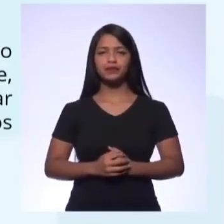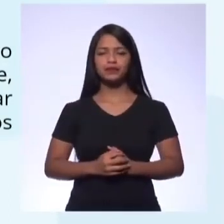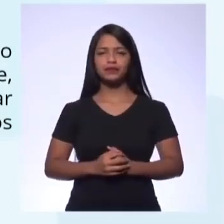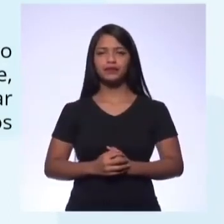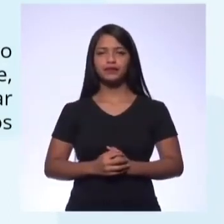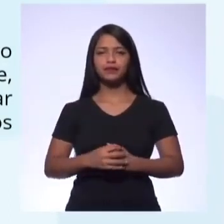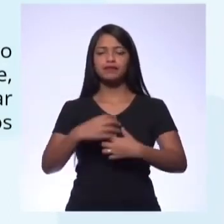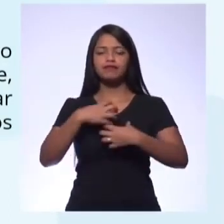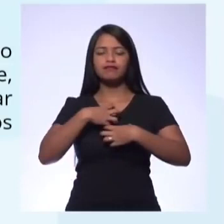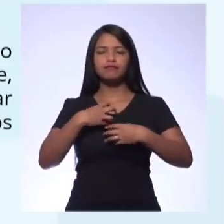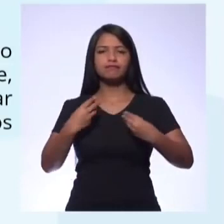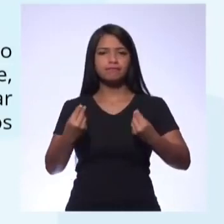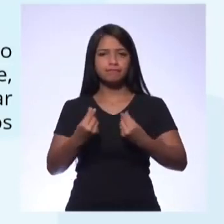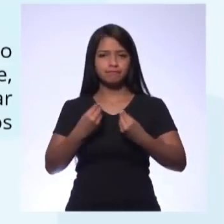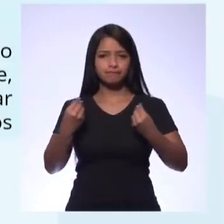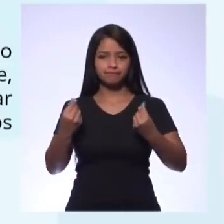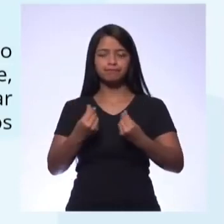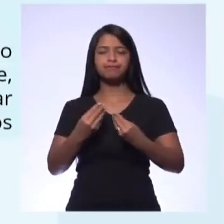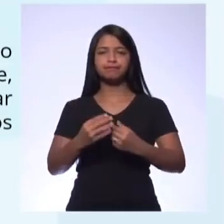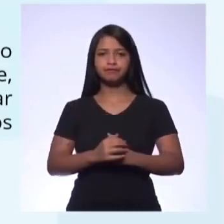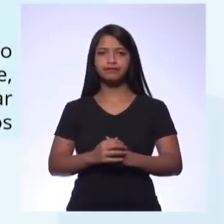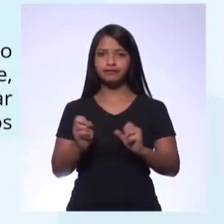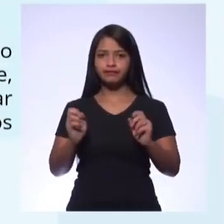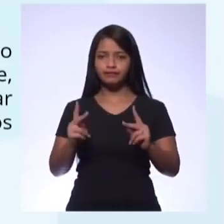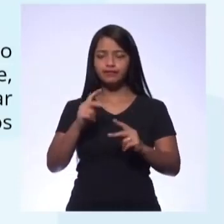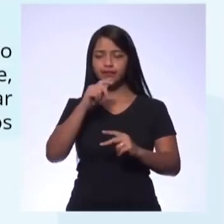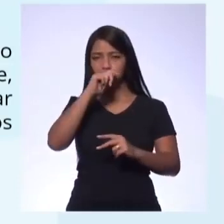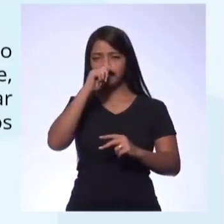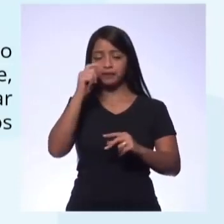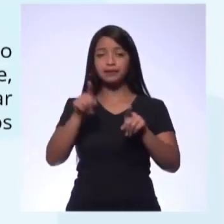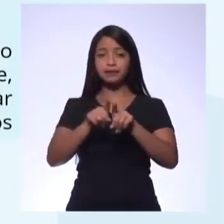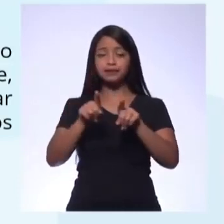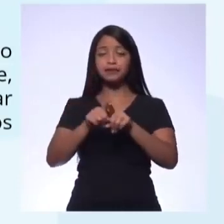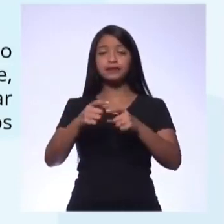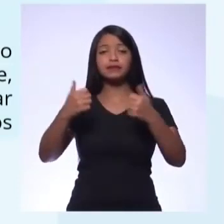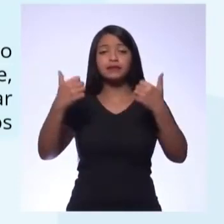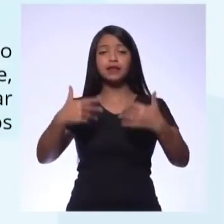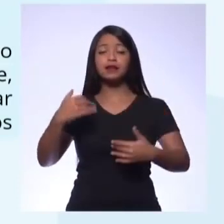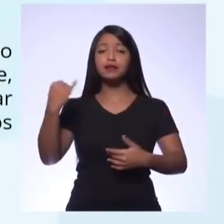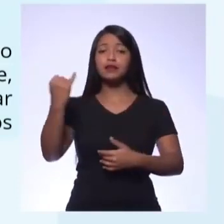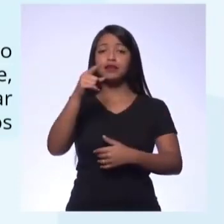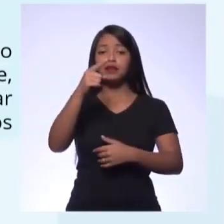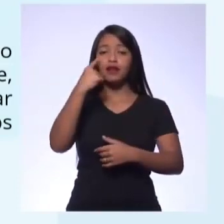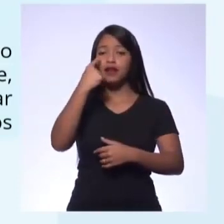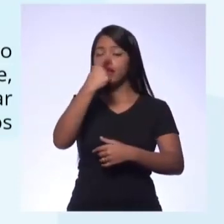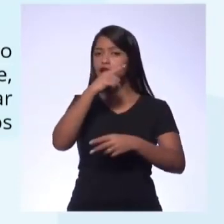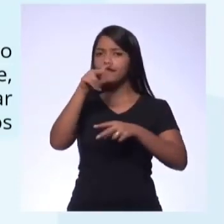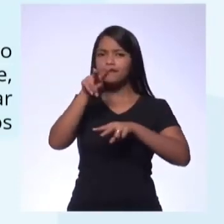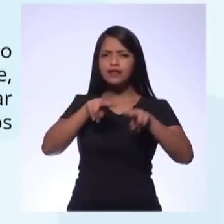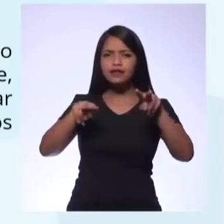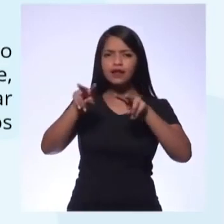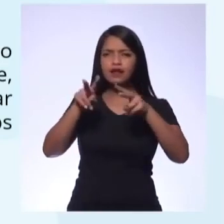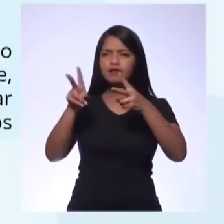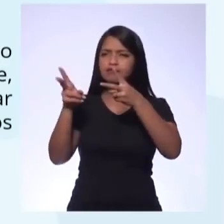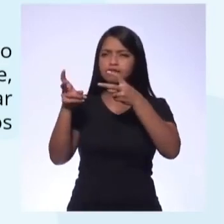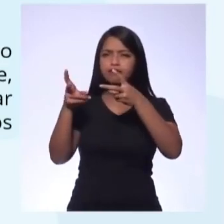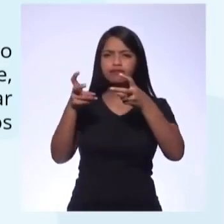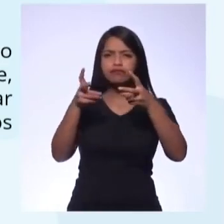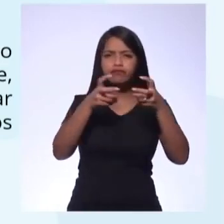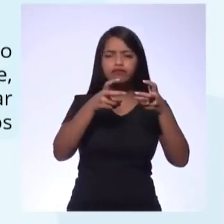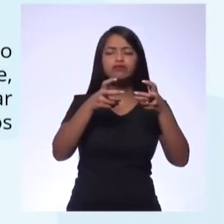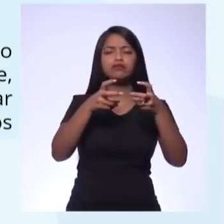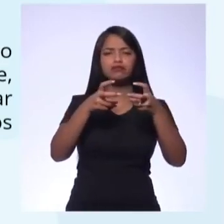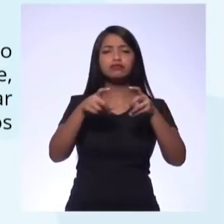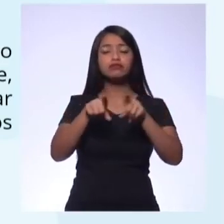justamente das sensações que a gente tem, aí dos sentidos, explicar a importância da visão, captação e interpretação das imagens, na interação